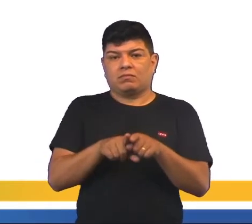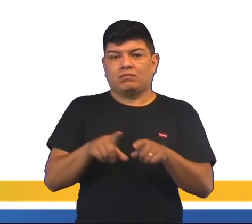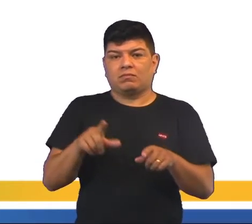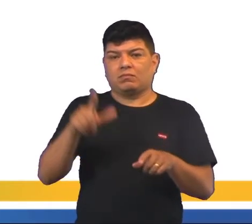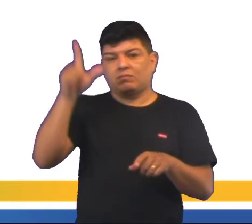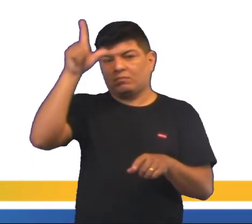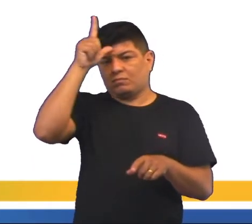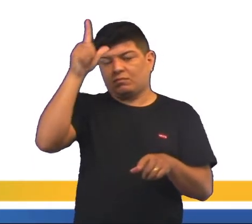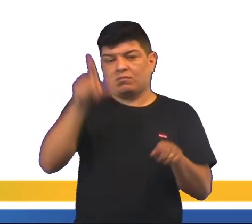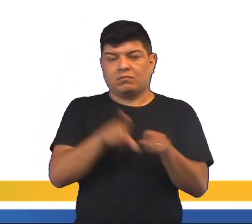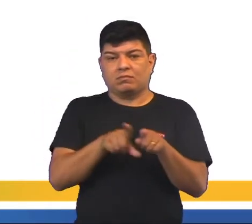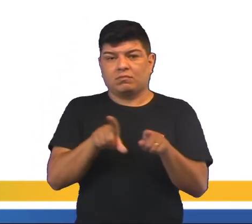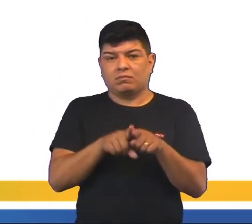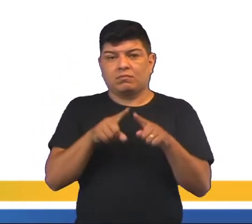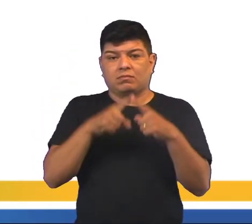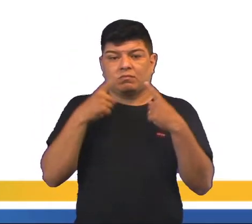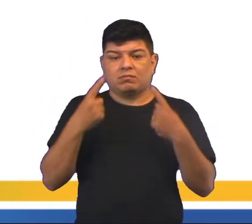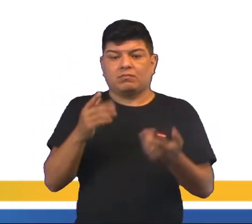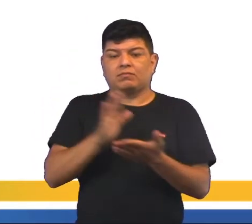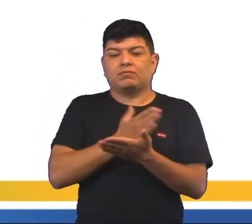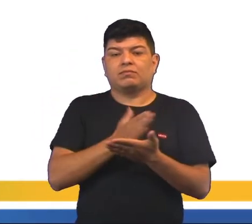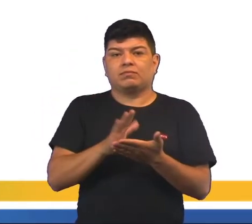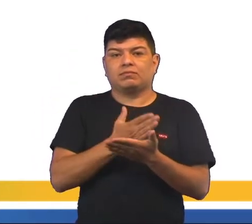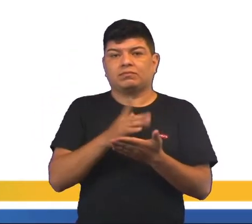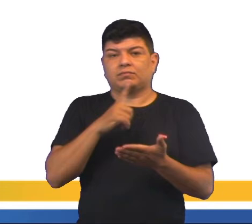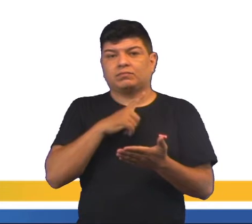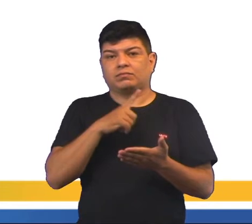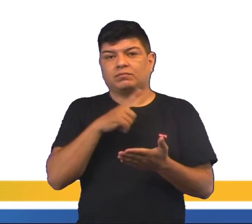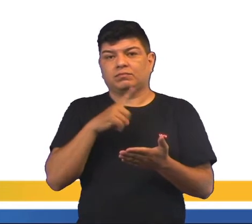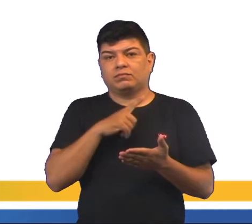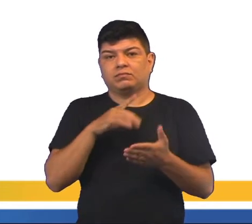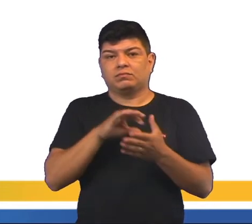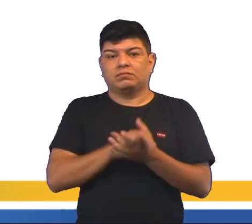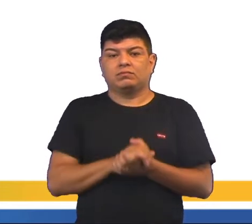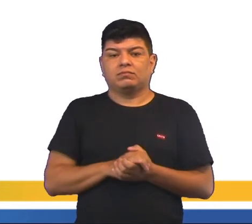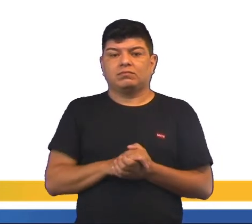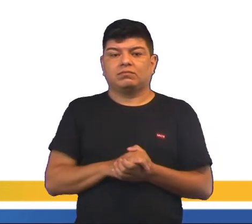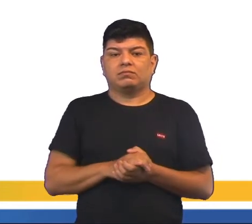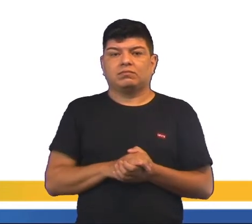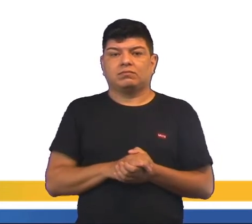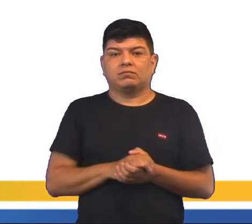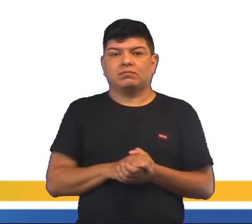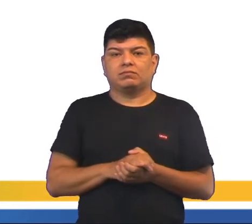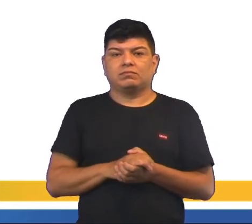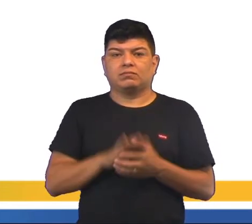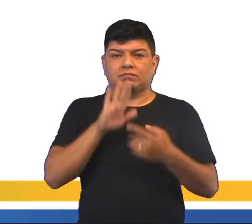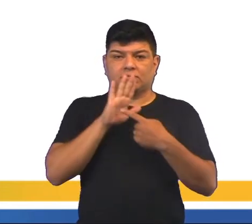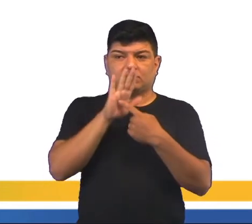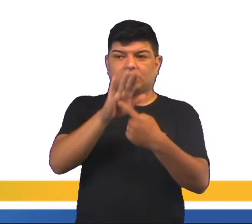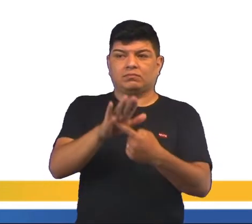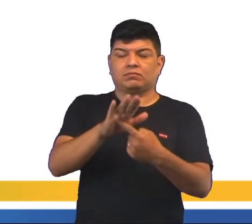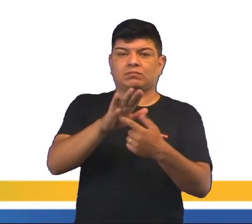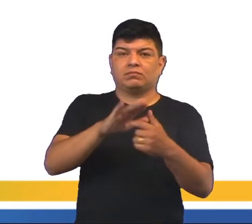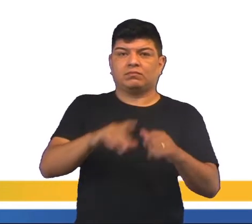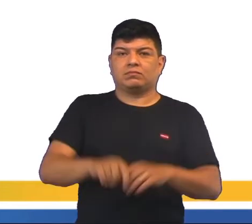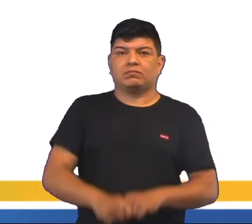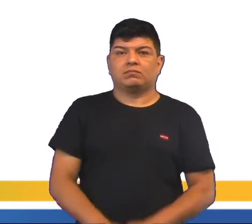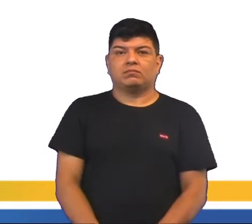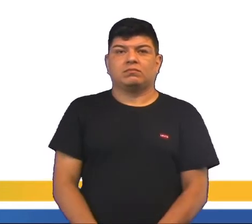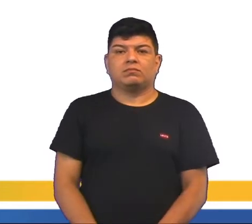E Alemanha Oriental. Porém, em alguns casos, né, ela